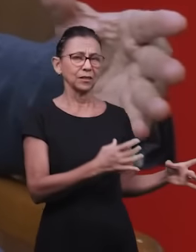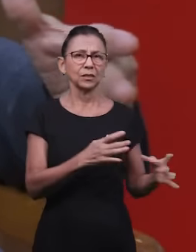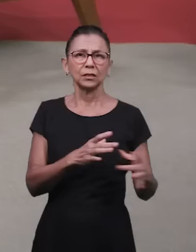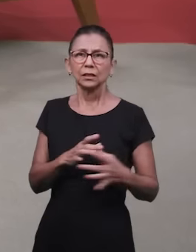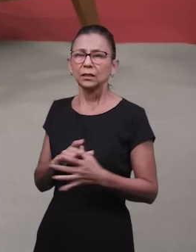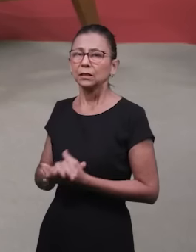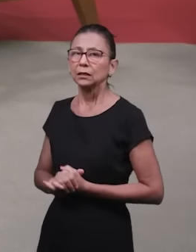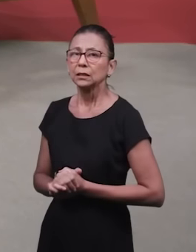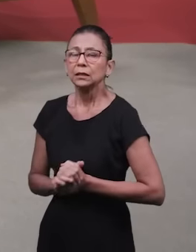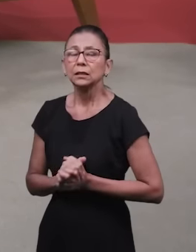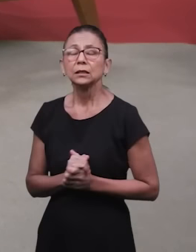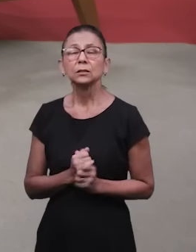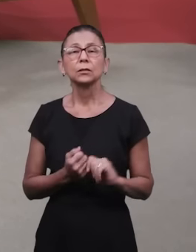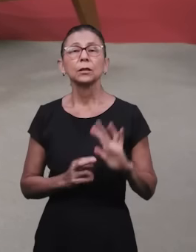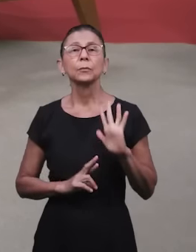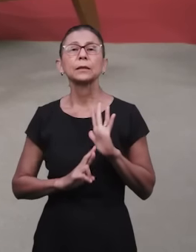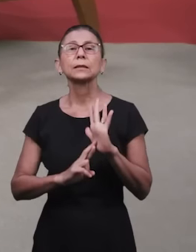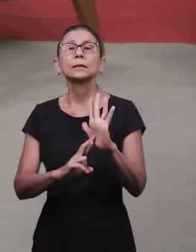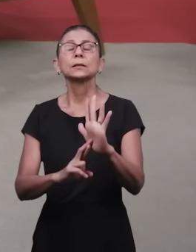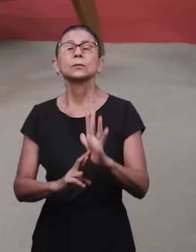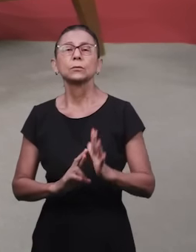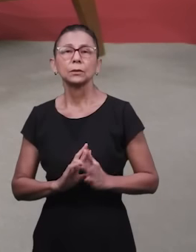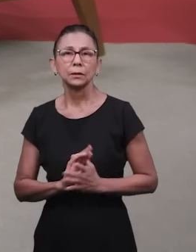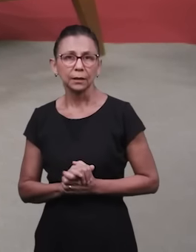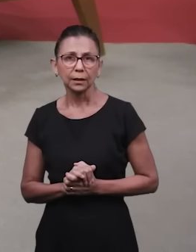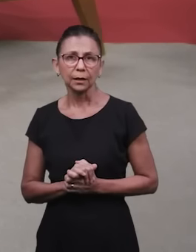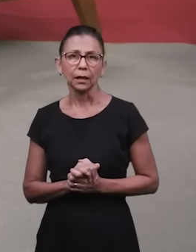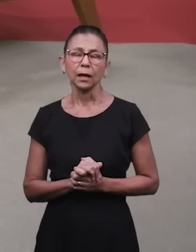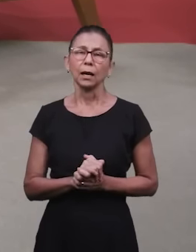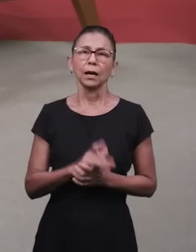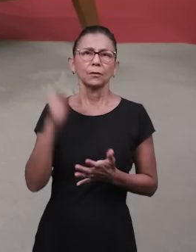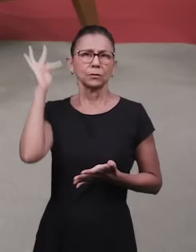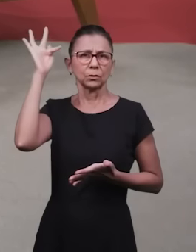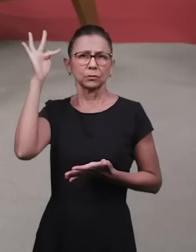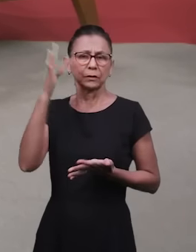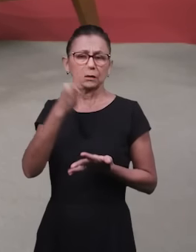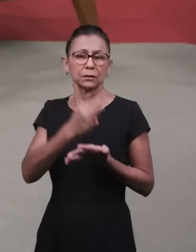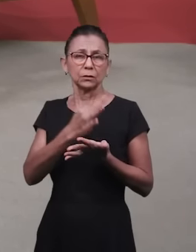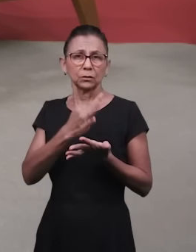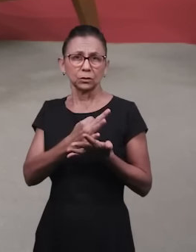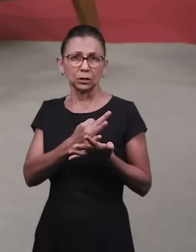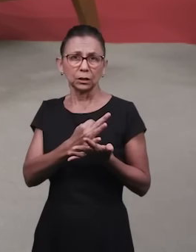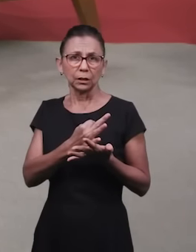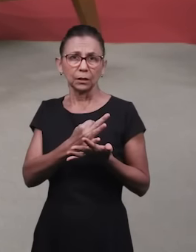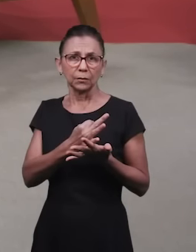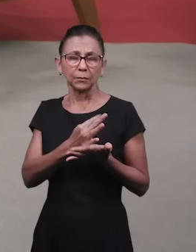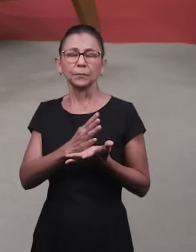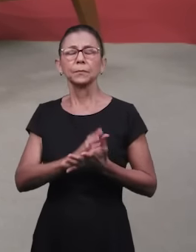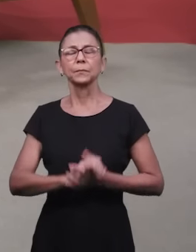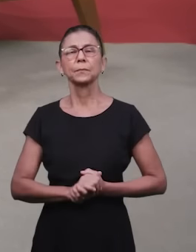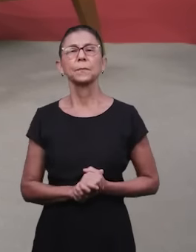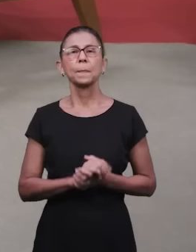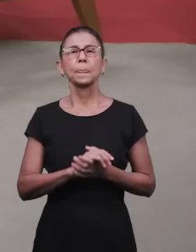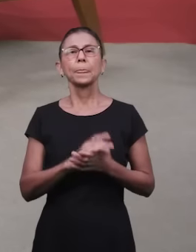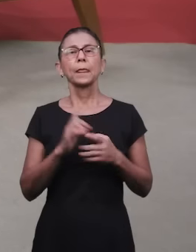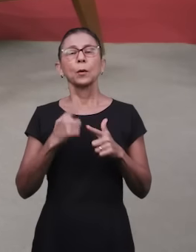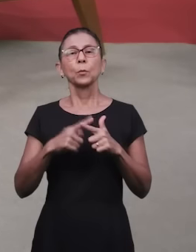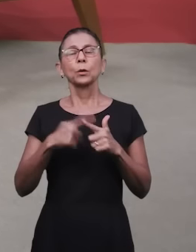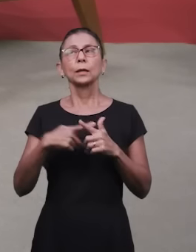profético e optam só pela letra, pela filosofia, ou pela teologia, ou pela razão, o profético que é